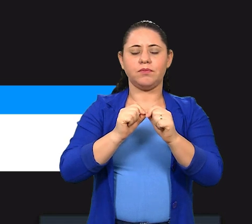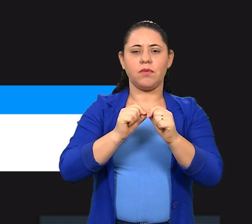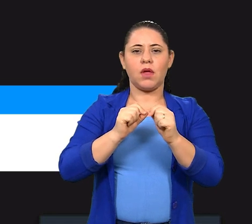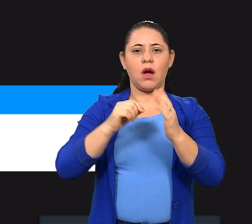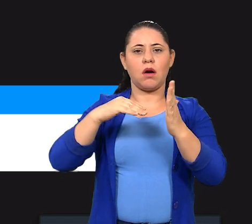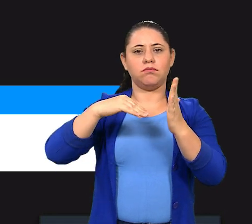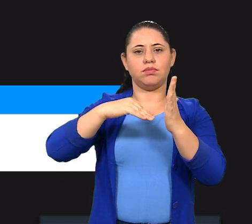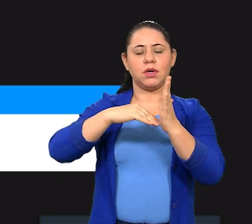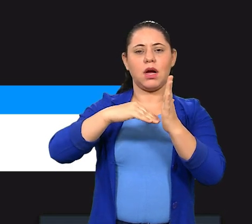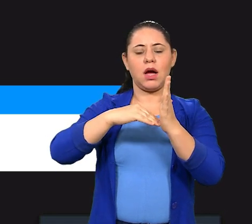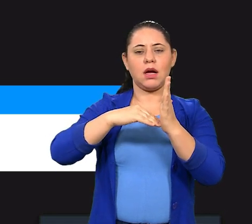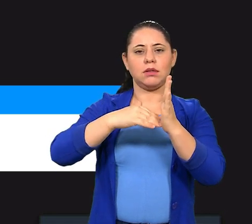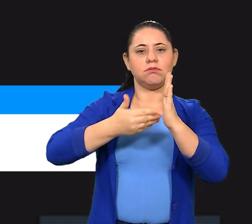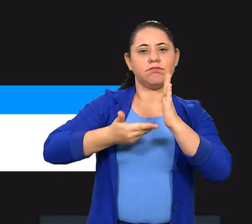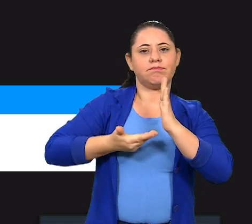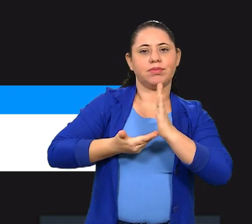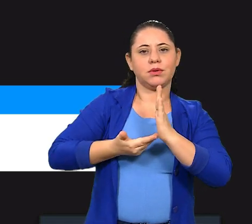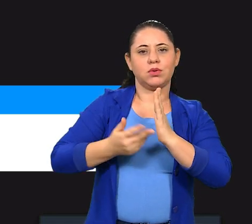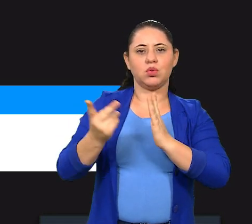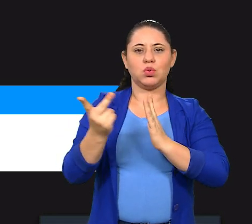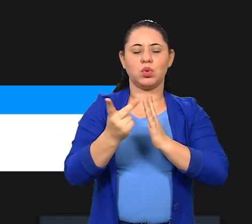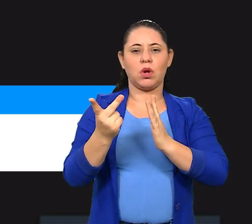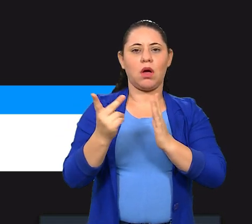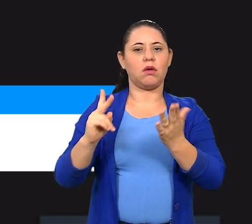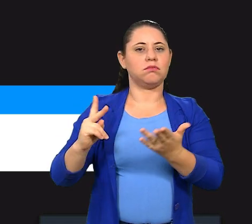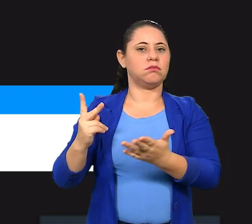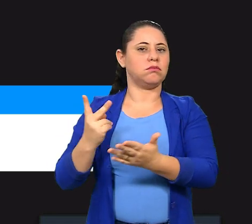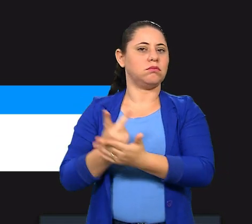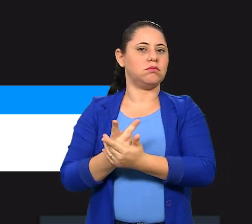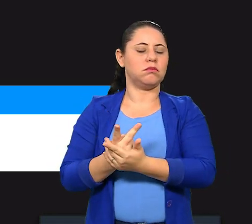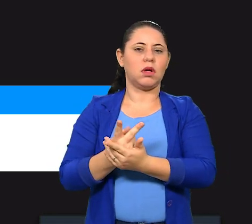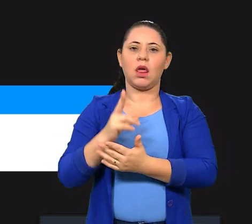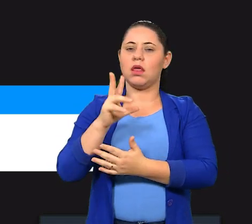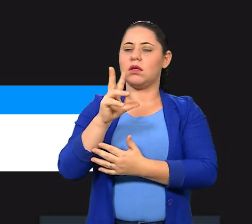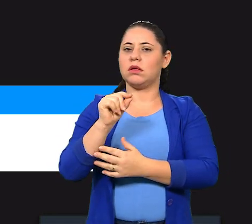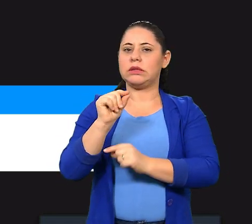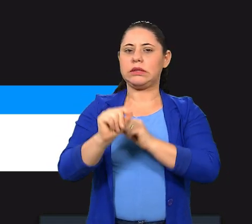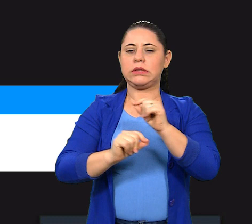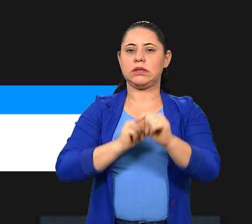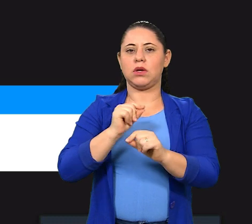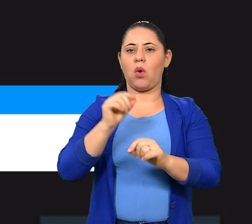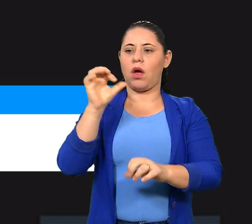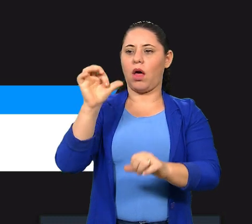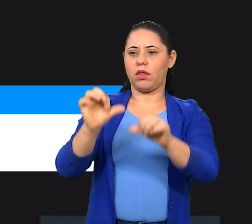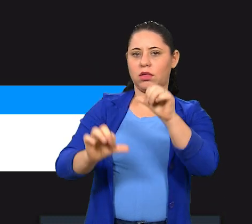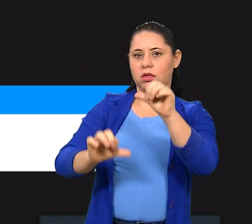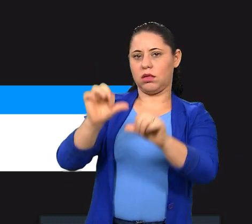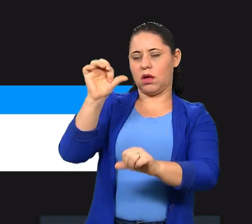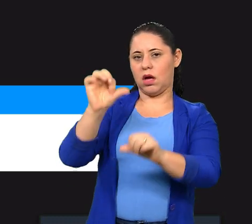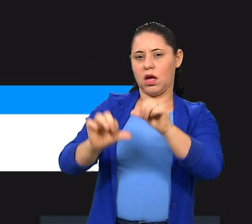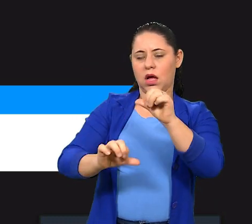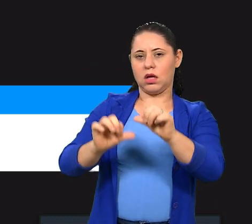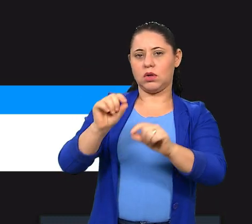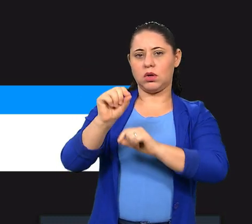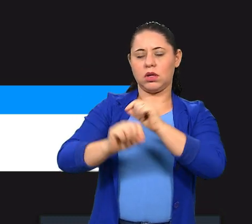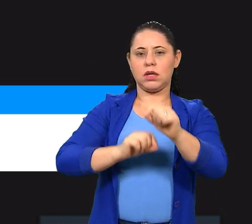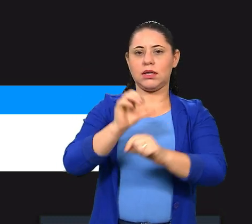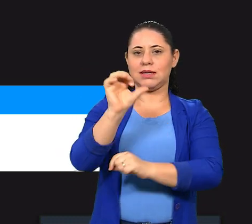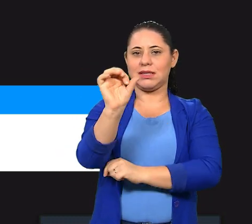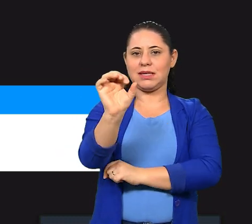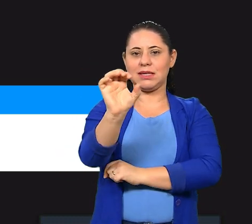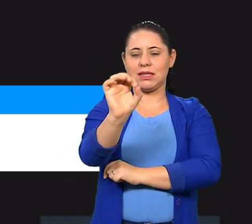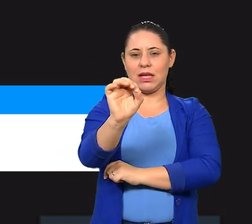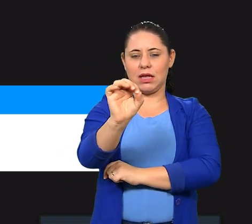acompanhado pela covardia para Federal covardia do senado federal é que